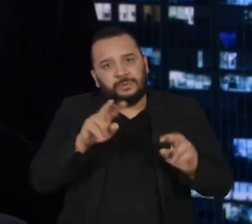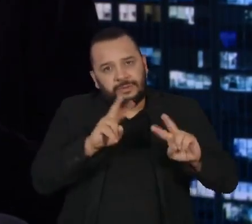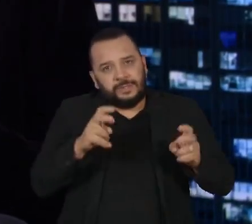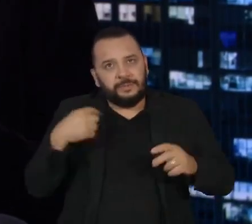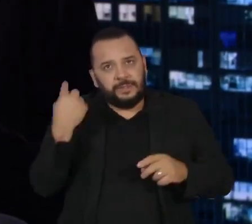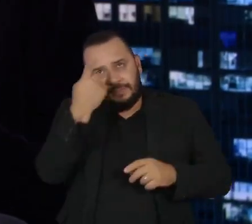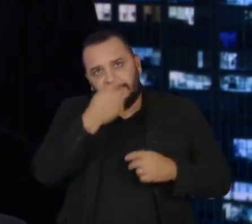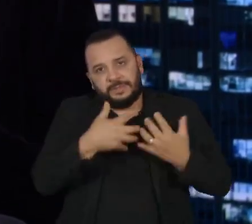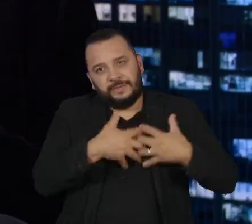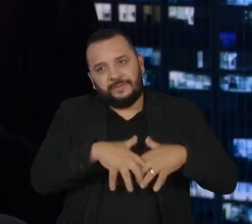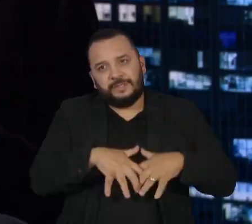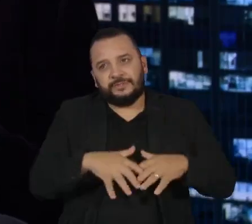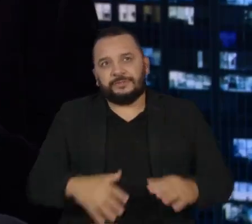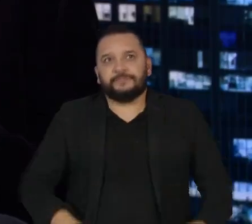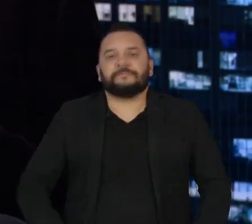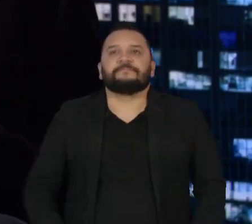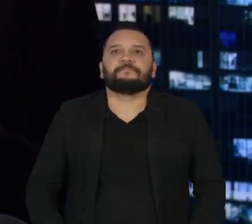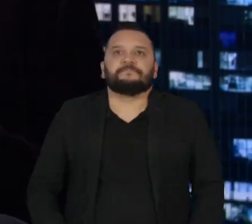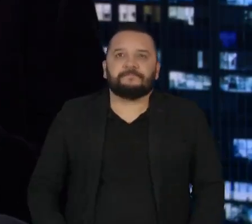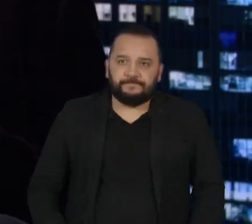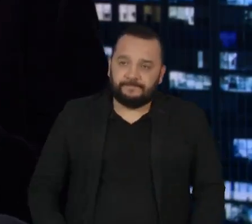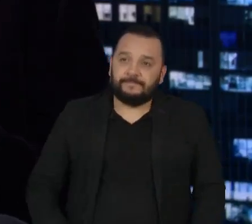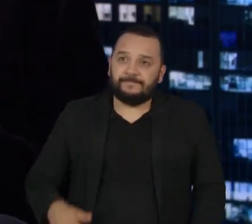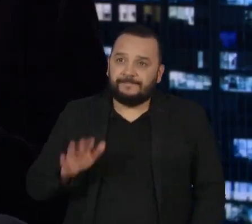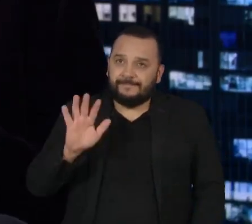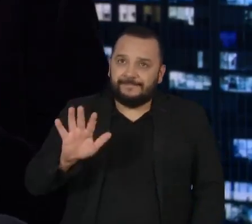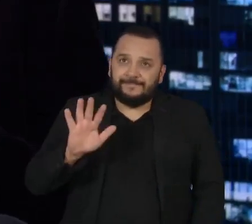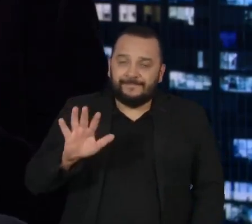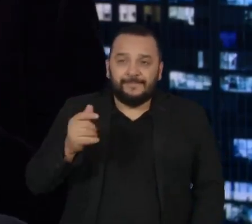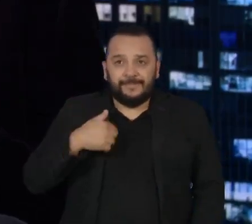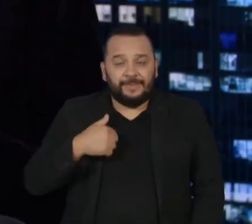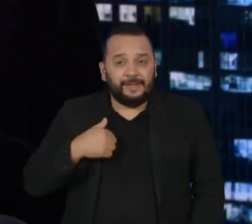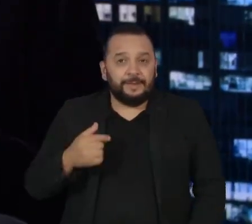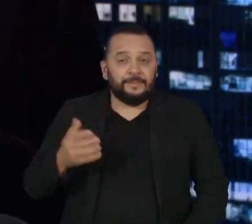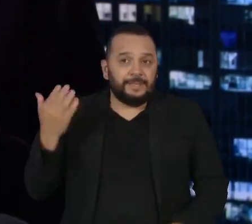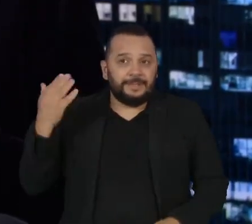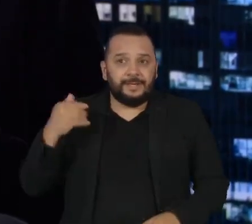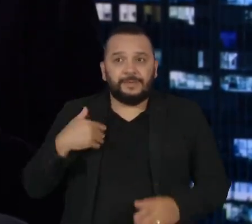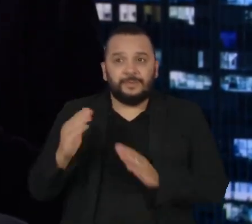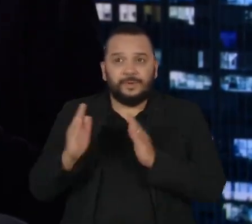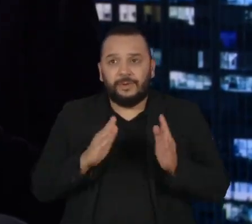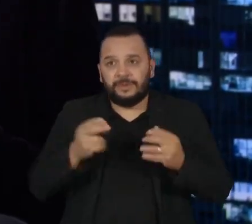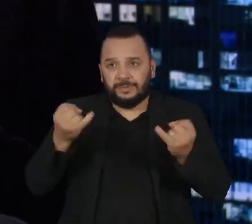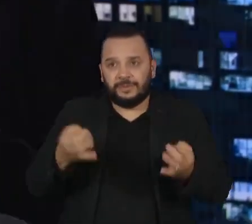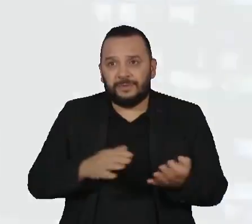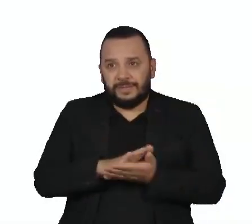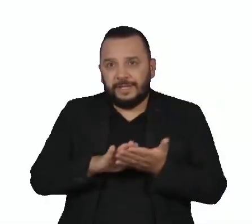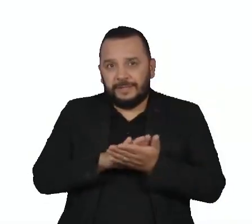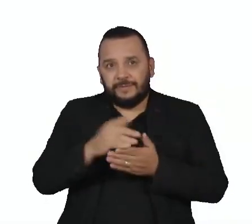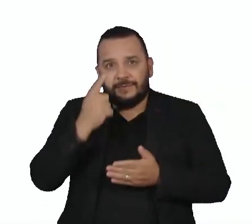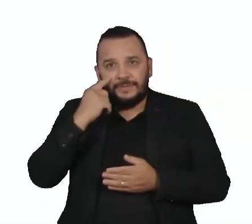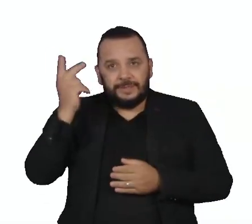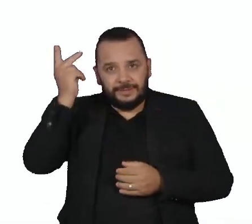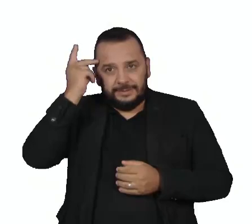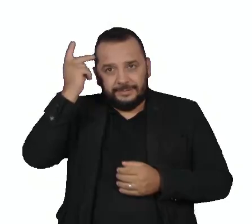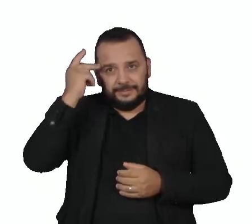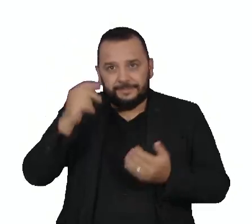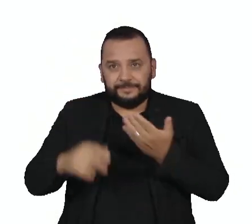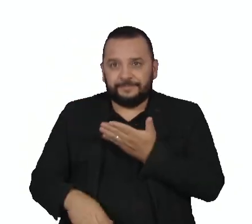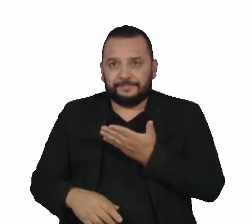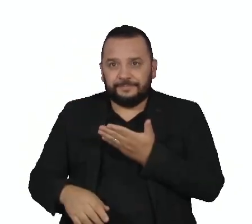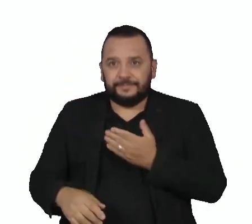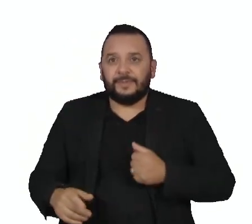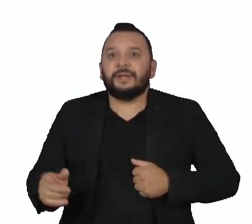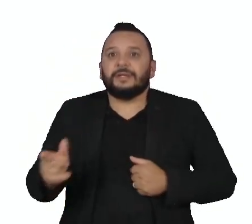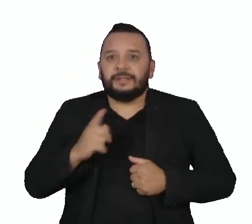refletir. Oswaldo, ali tirei a palavra no último bloco, mas antes de dá-la novamente a você, vamos ver São Paulo, porque a gente tem uma atualização